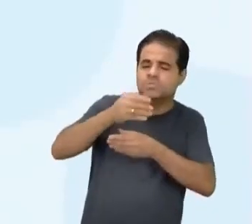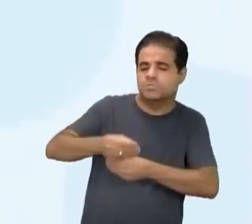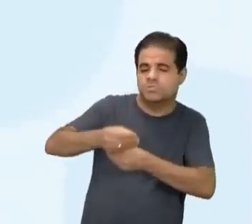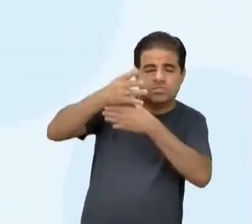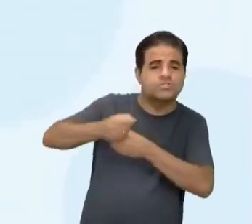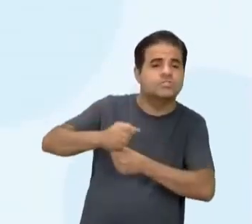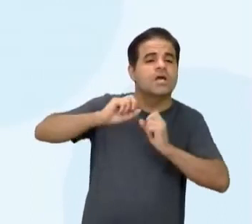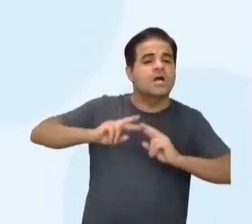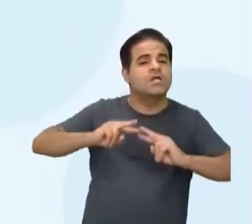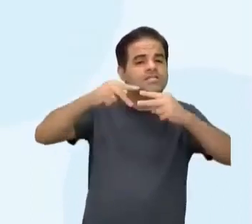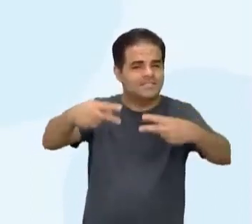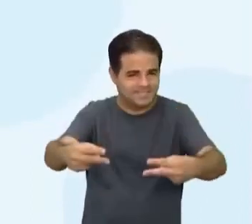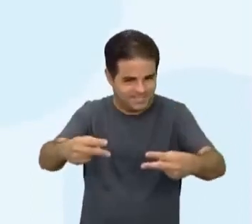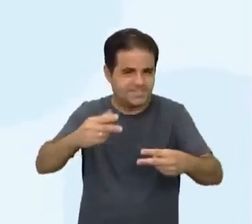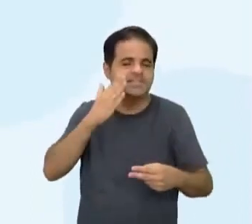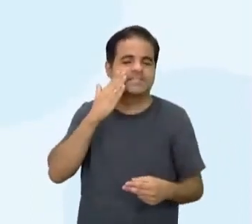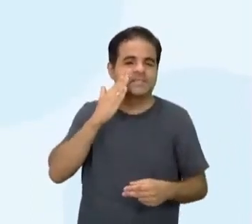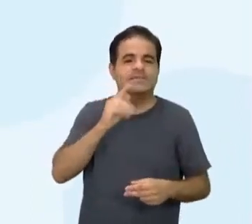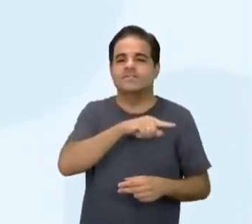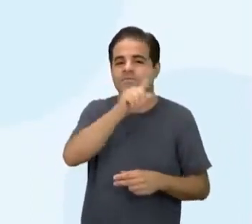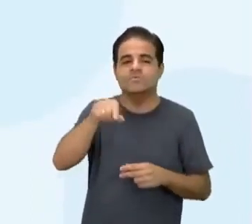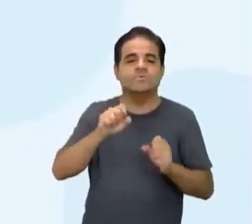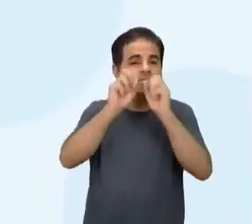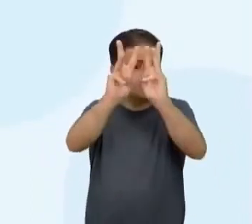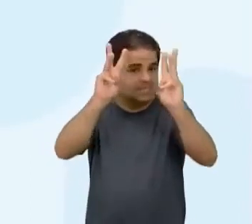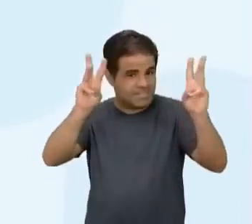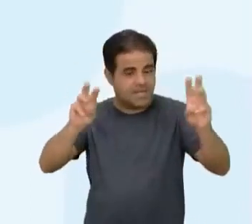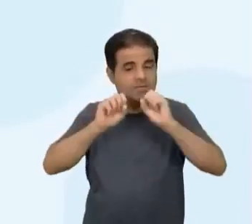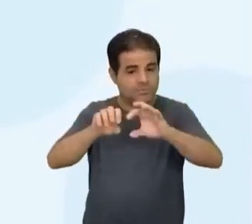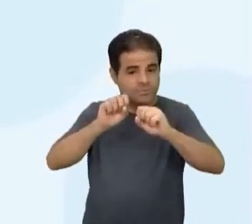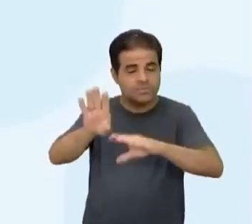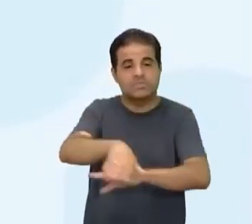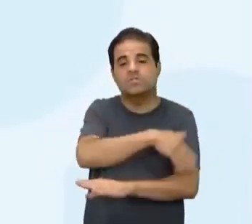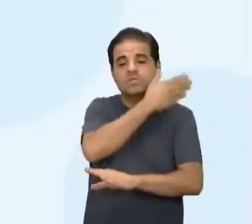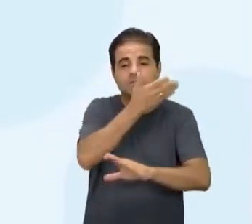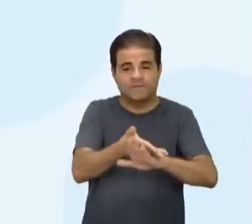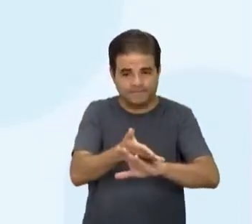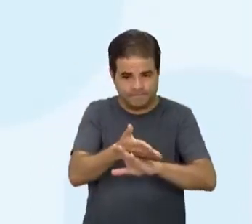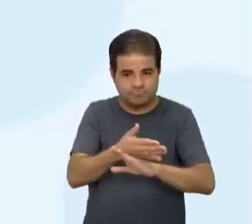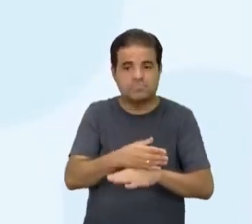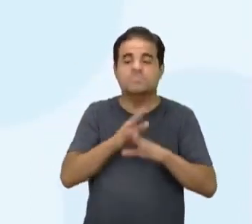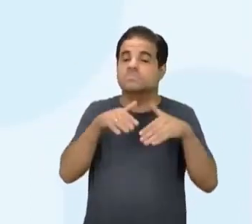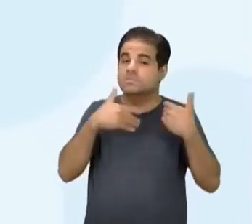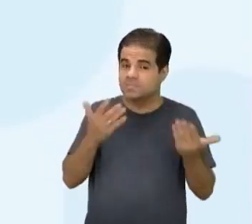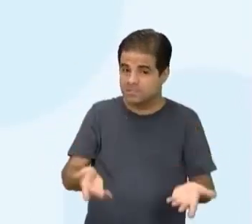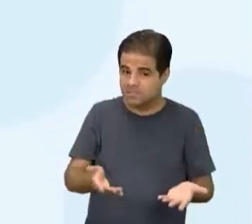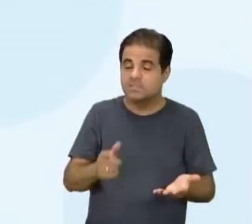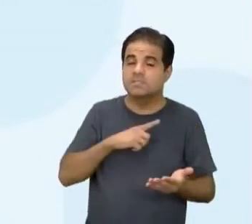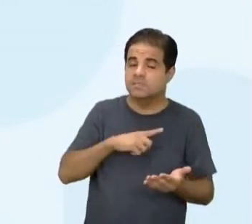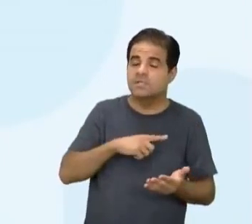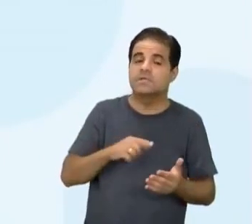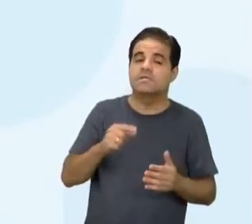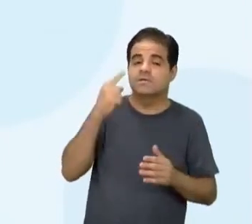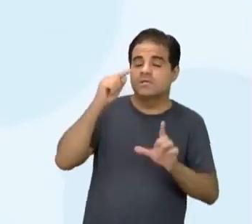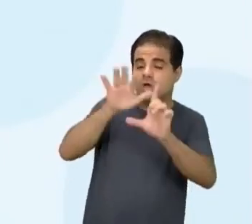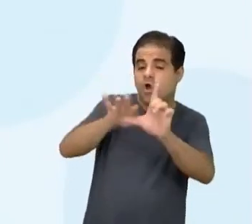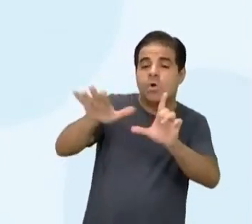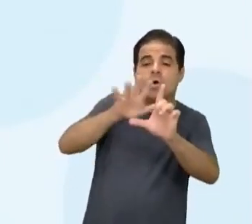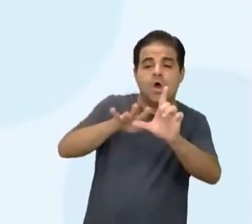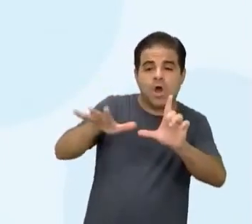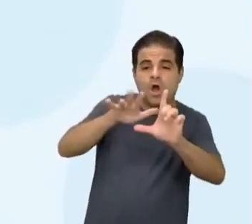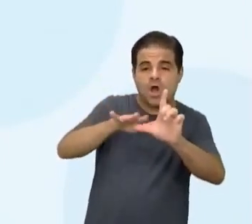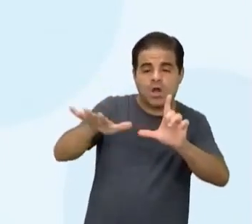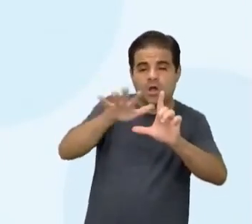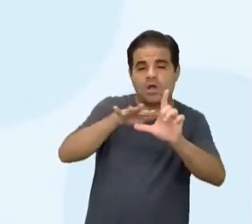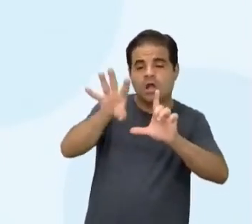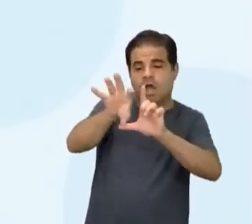chat, né? O link do site do Ensino Integral. Mas aqui a gente também deixa um QR Code, tá? O